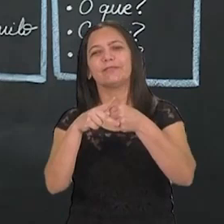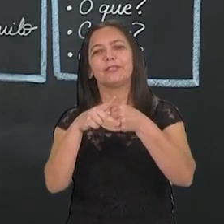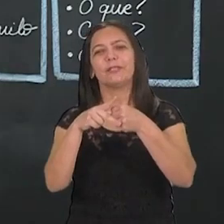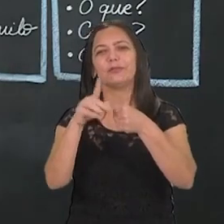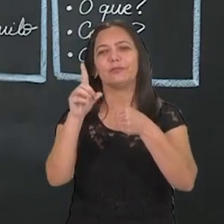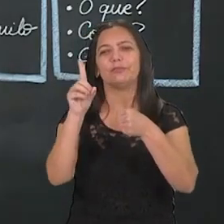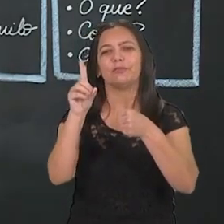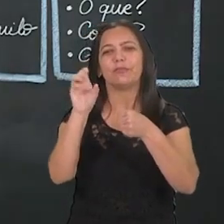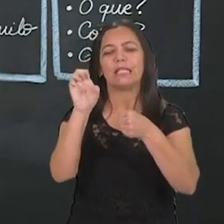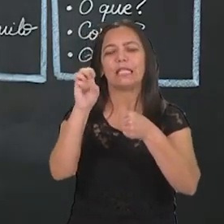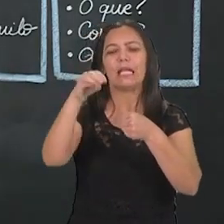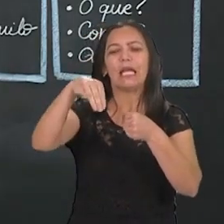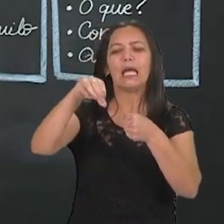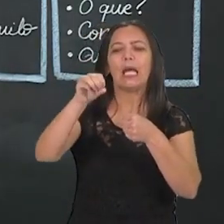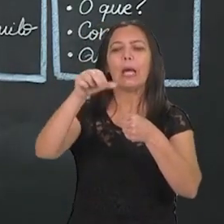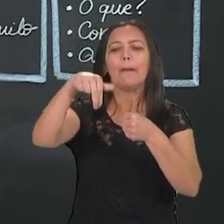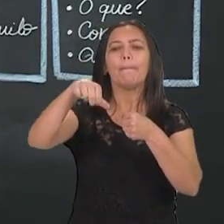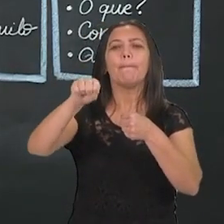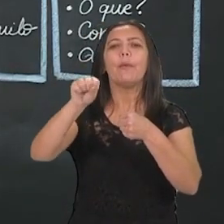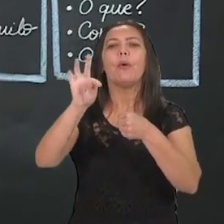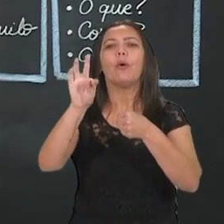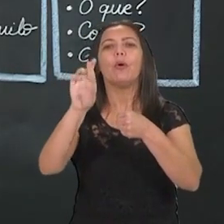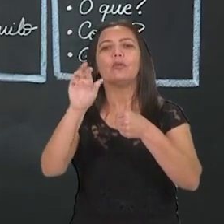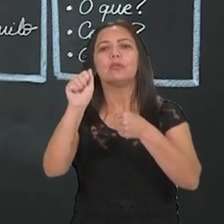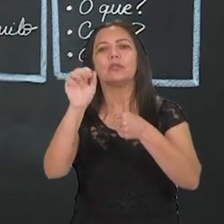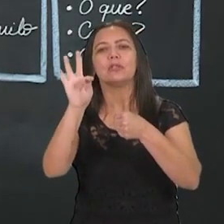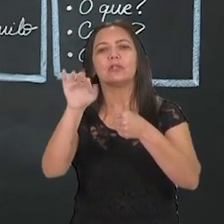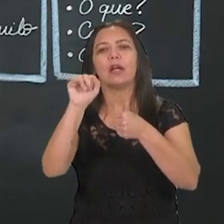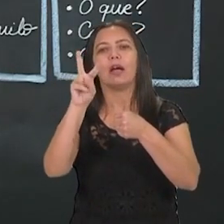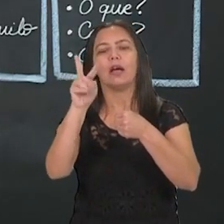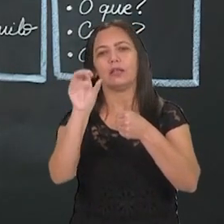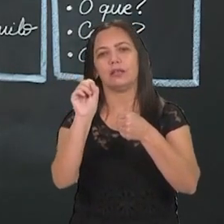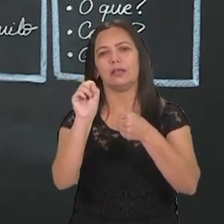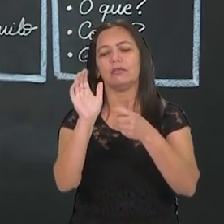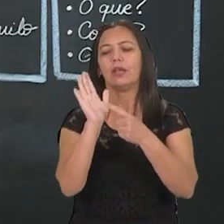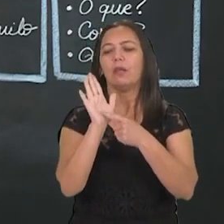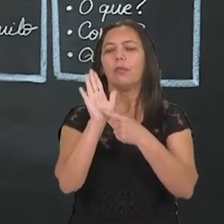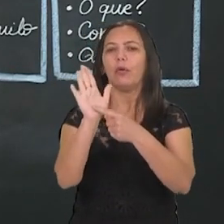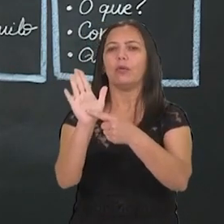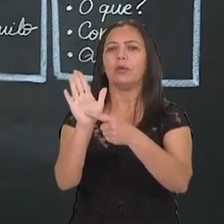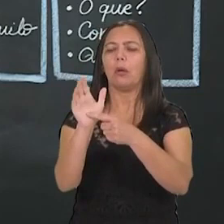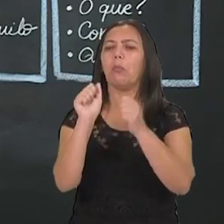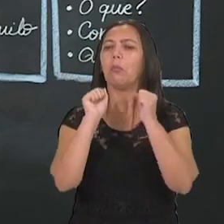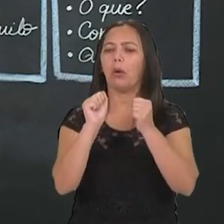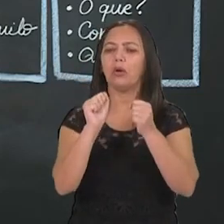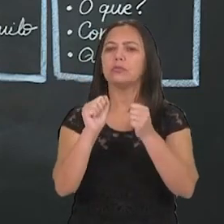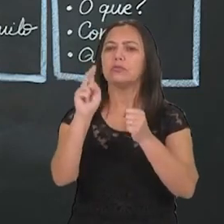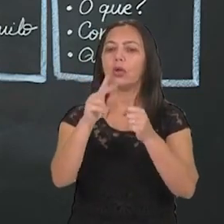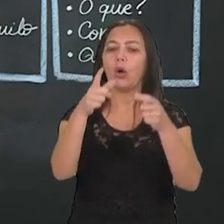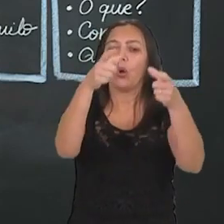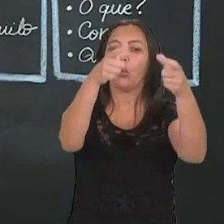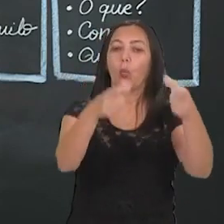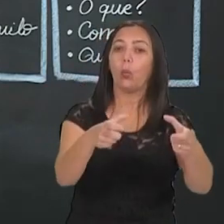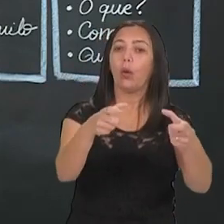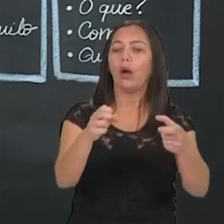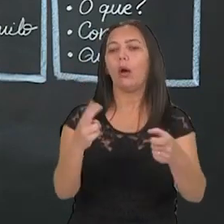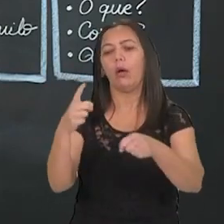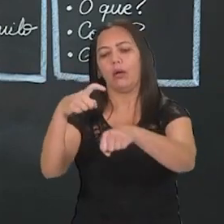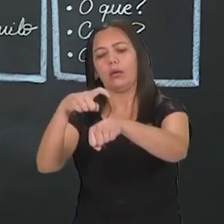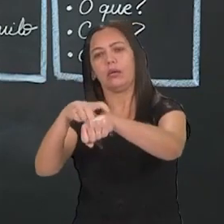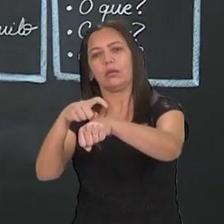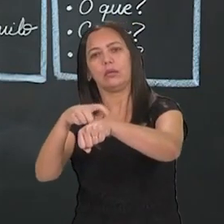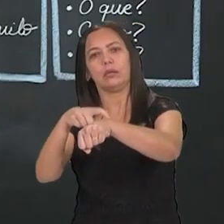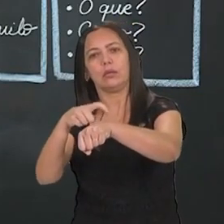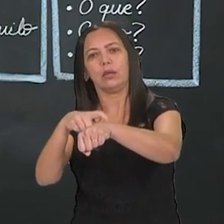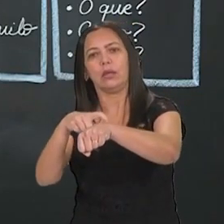esse bloquinho com 2 espaços. Sabe por quê? Porque existem usos variados dos demonstrativos. Eles se referem tanto a lugar, quanto a tempo,